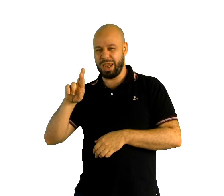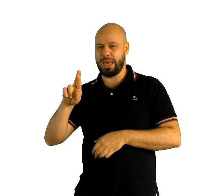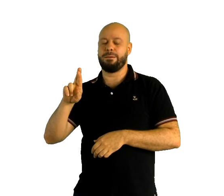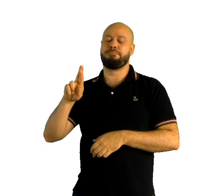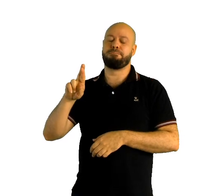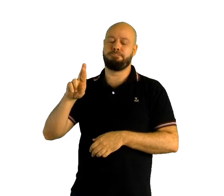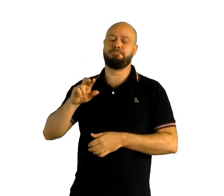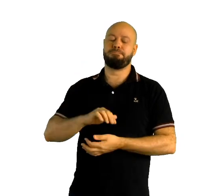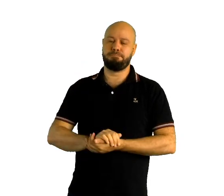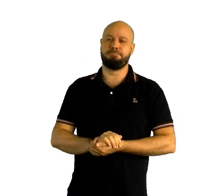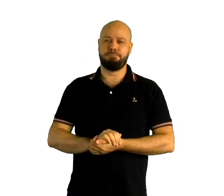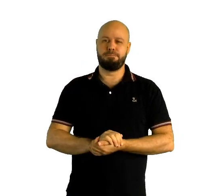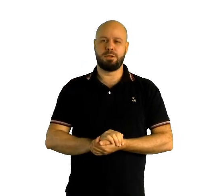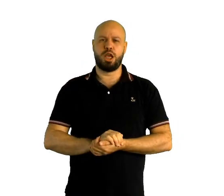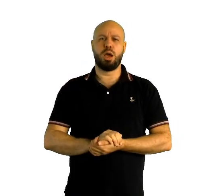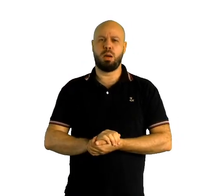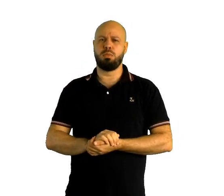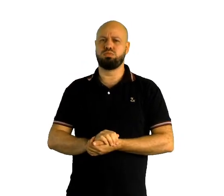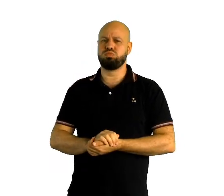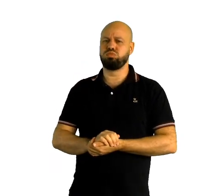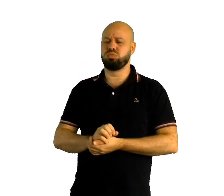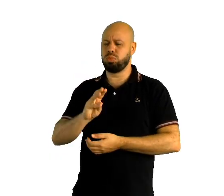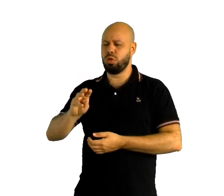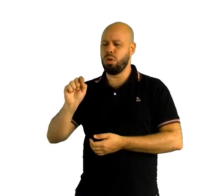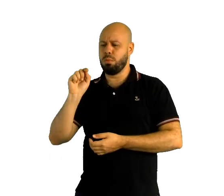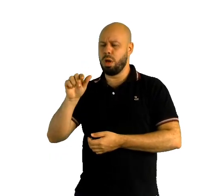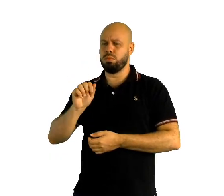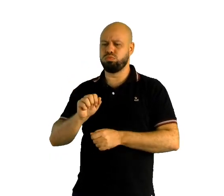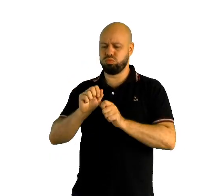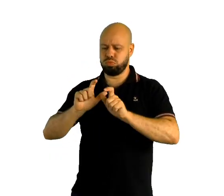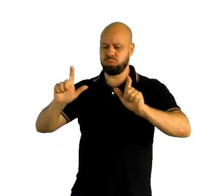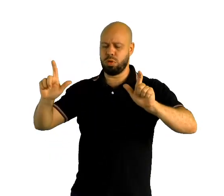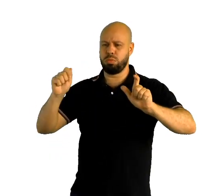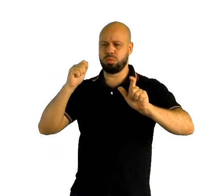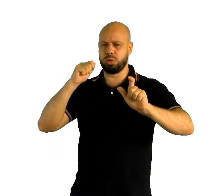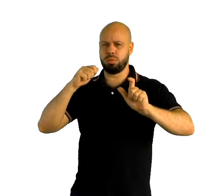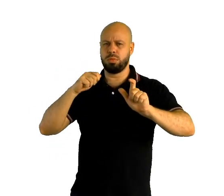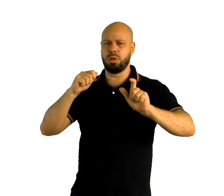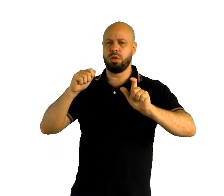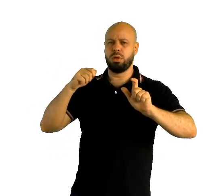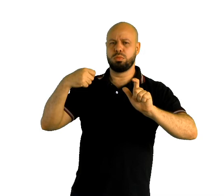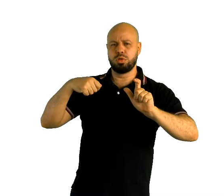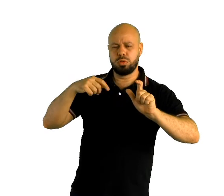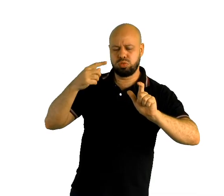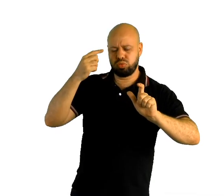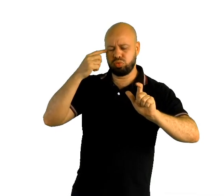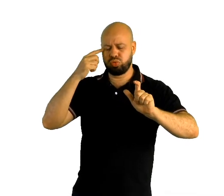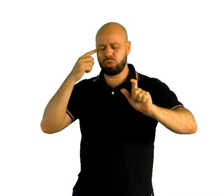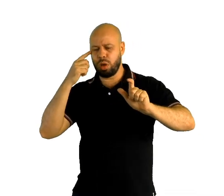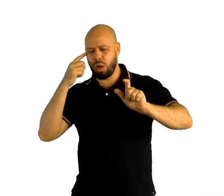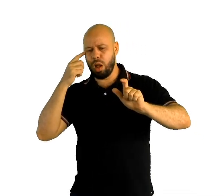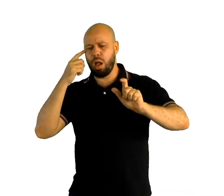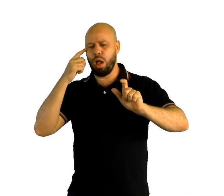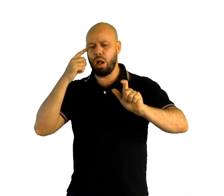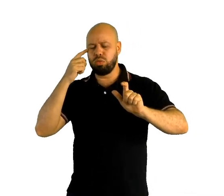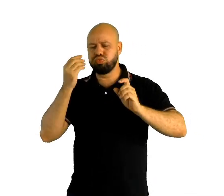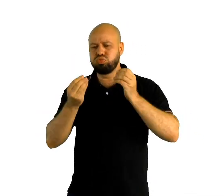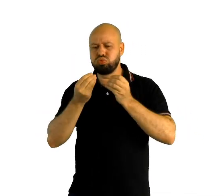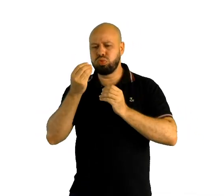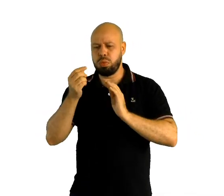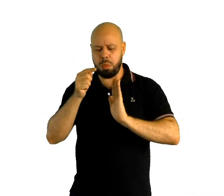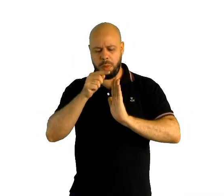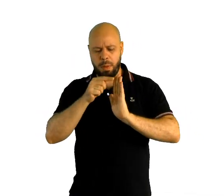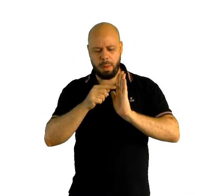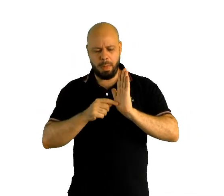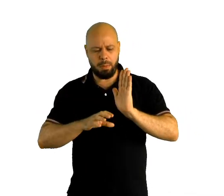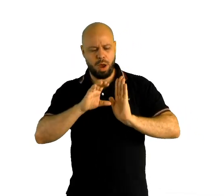sohistoria.com.br. Você acessa lá esse site e você vai encontrar lá um roteiro muito amplo sobre o